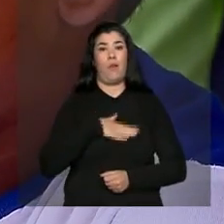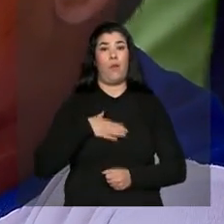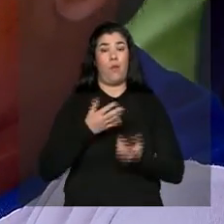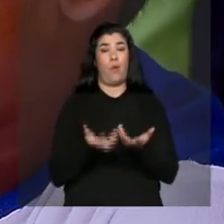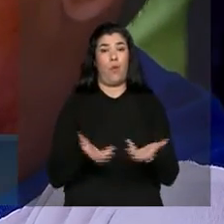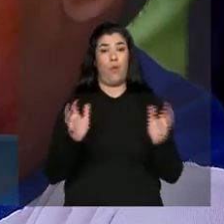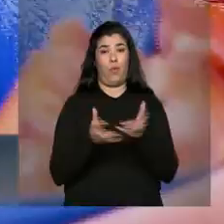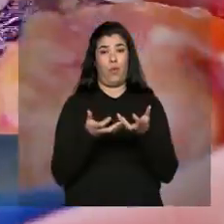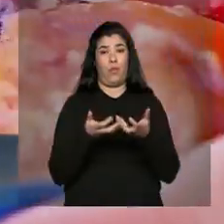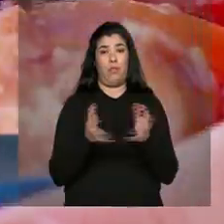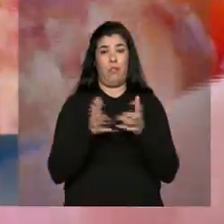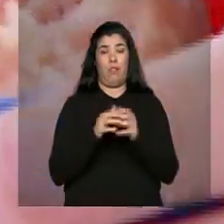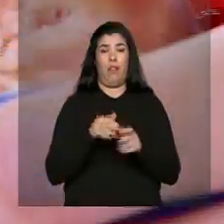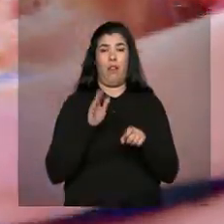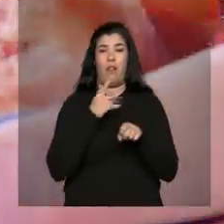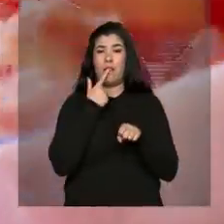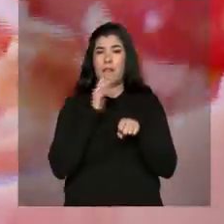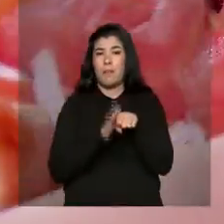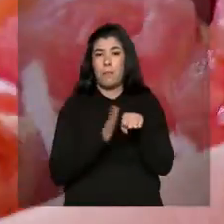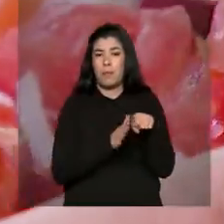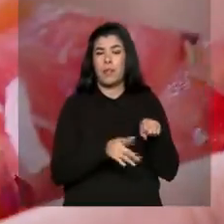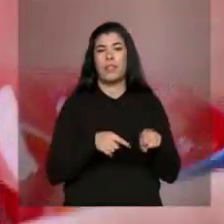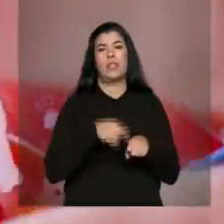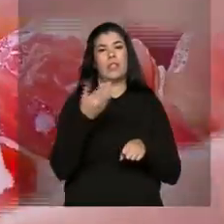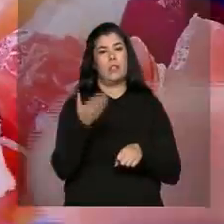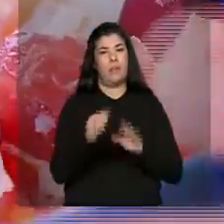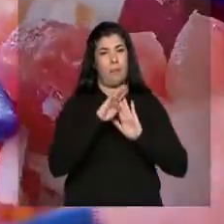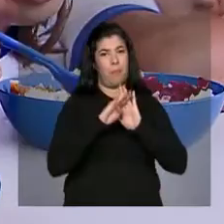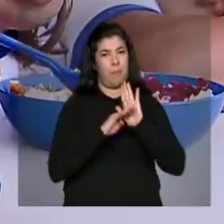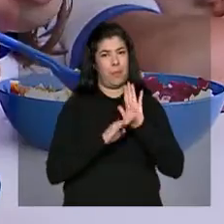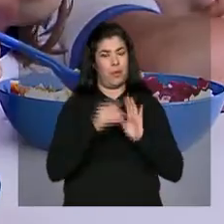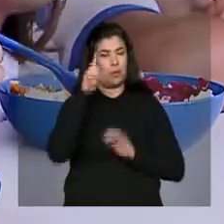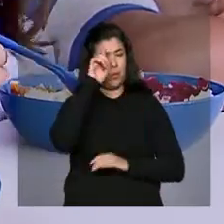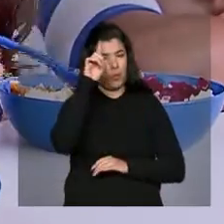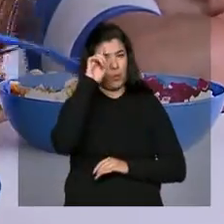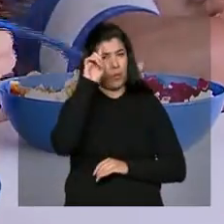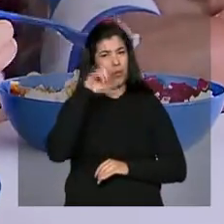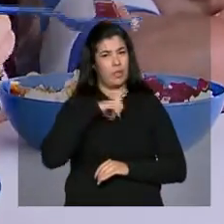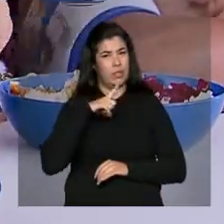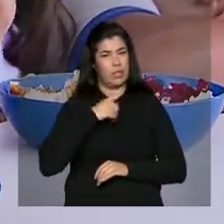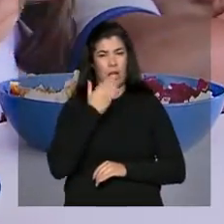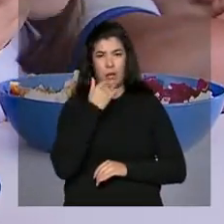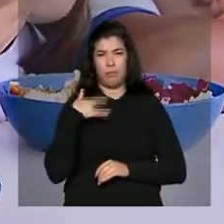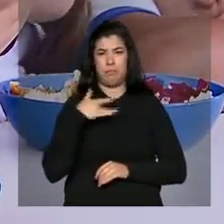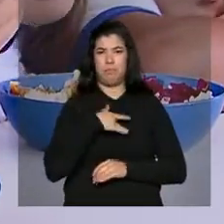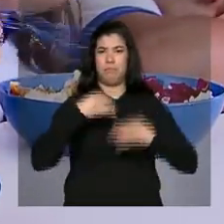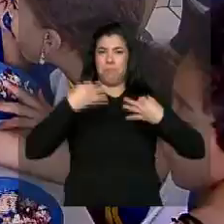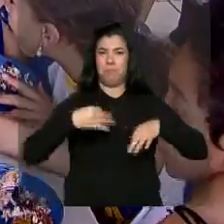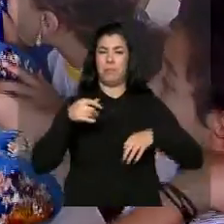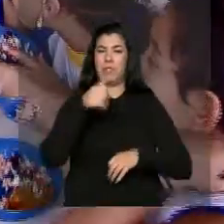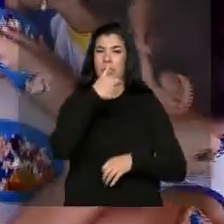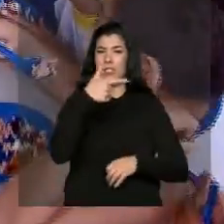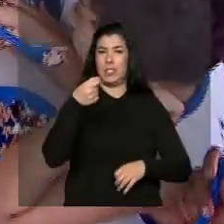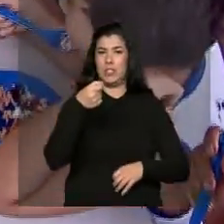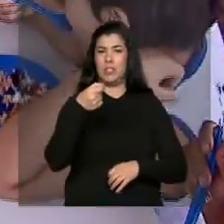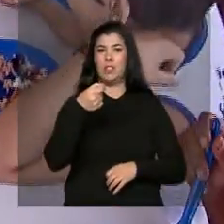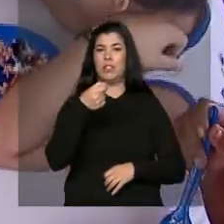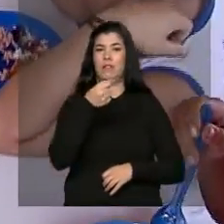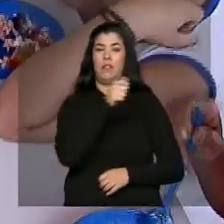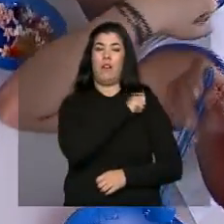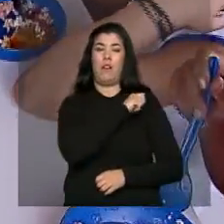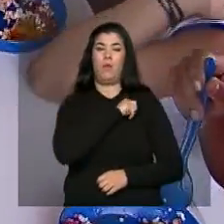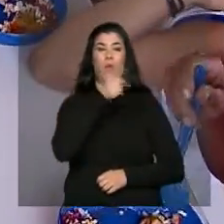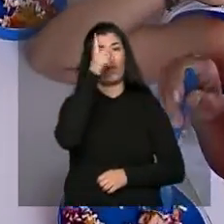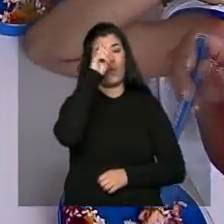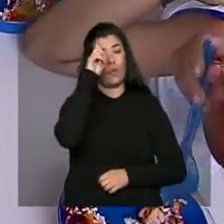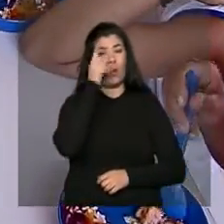salada de tomate. O cardápio saudável faz parte do cotidiano da escola. Os 120 alunos que almoçam aqui todos os